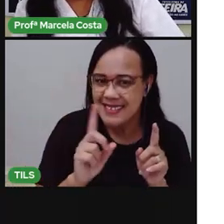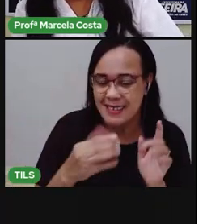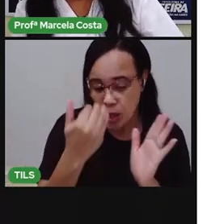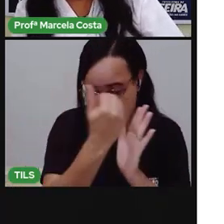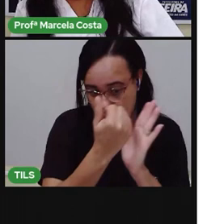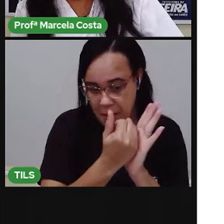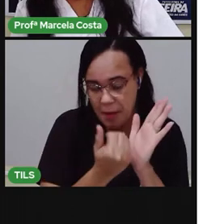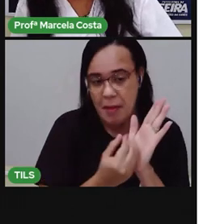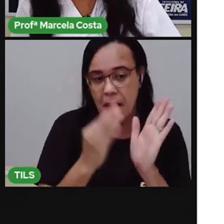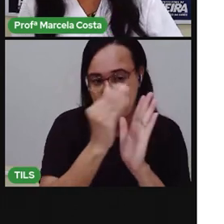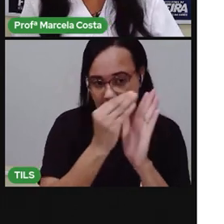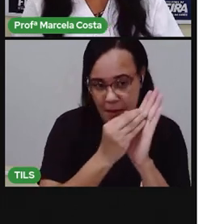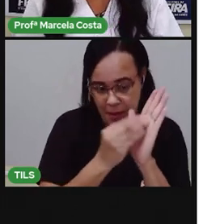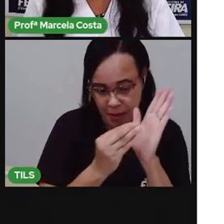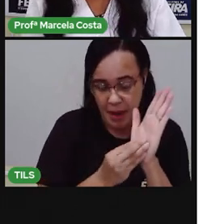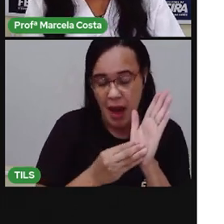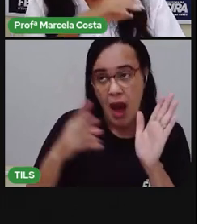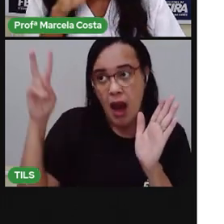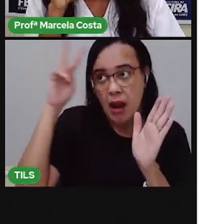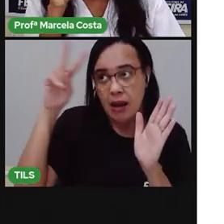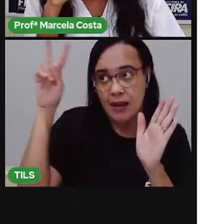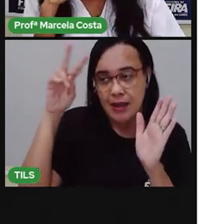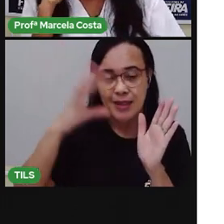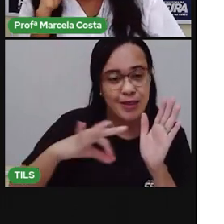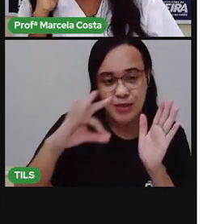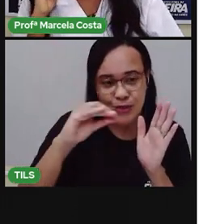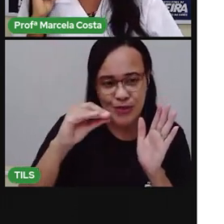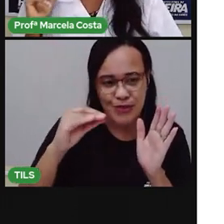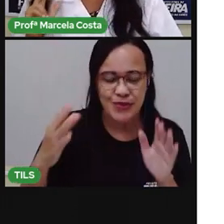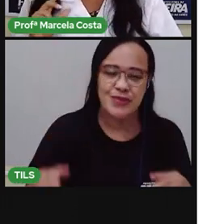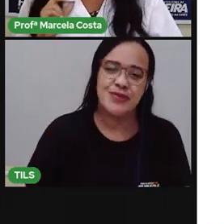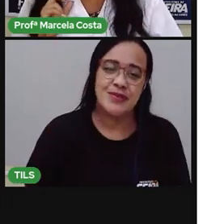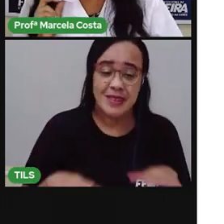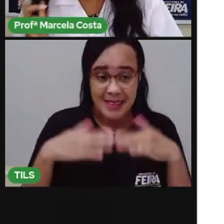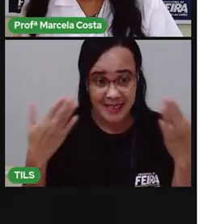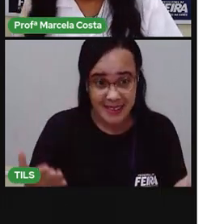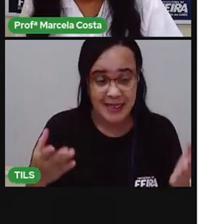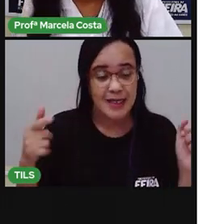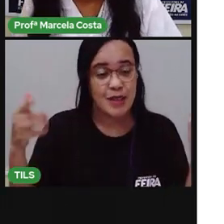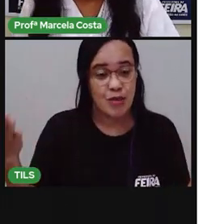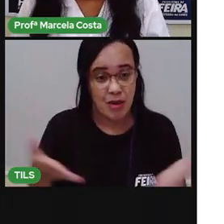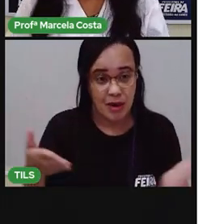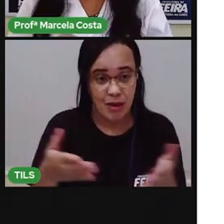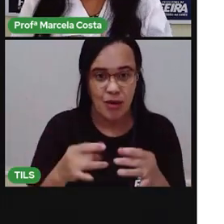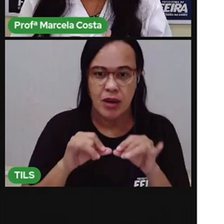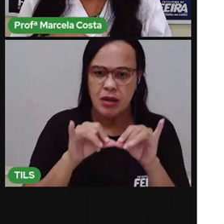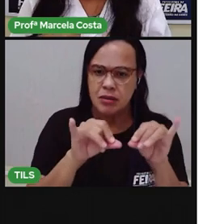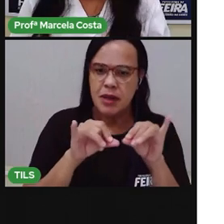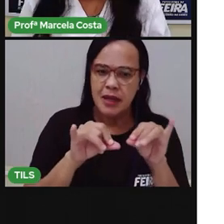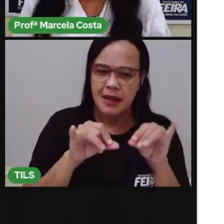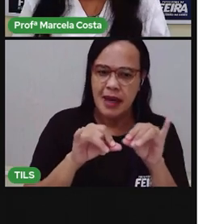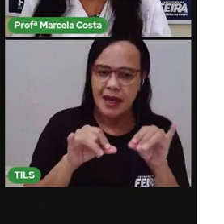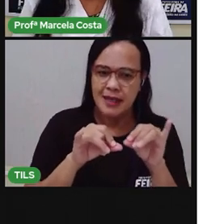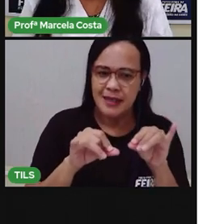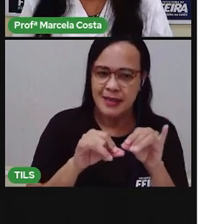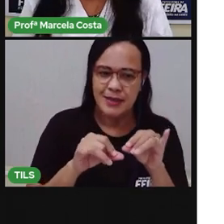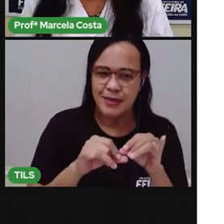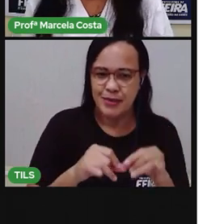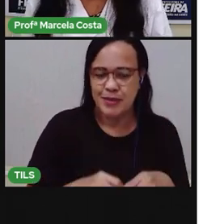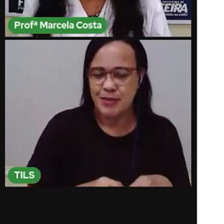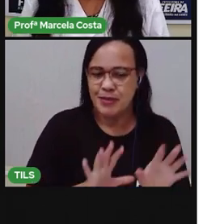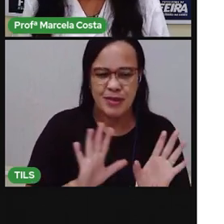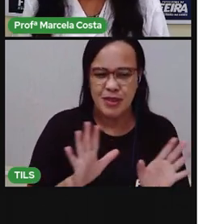agora a gente vai começar aqui a fazer nossa lista. Vamos fazer de conta que a gente vai ir ao supermercado e vamos escrever a